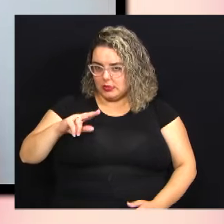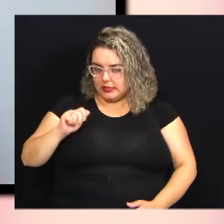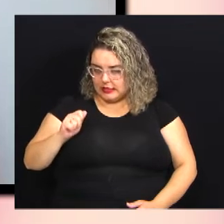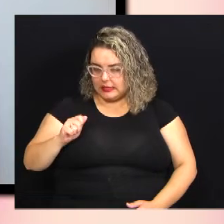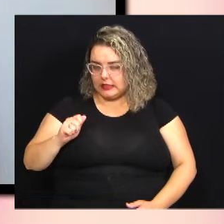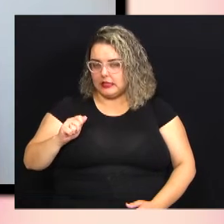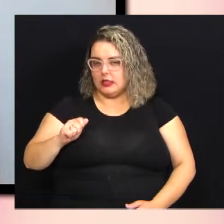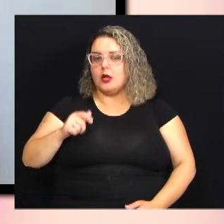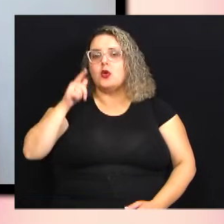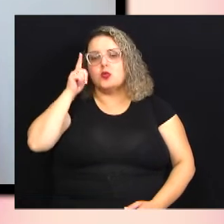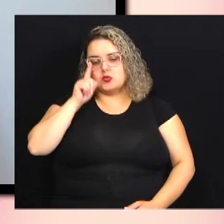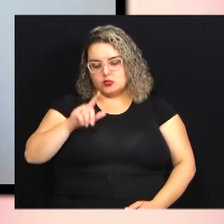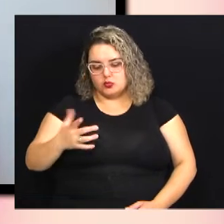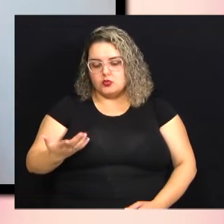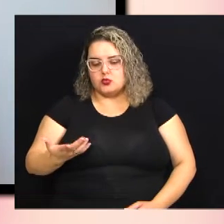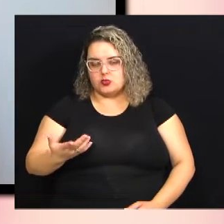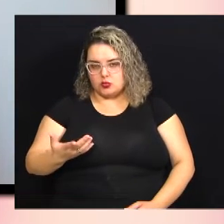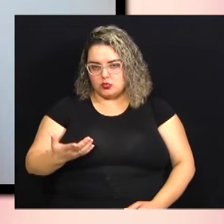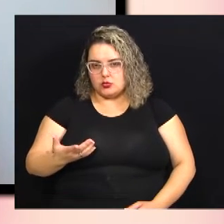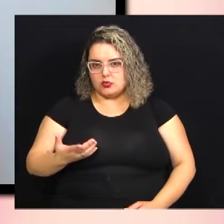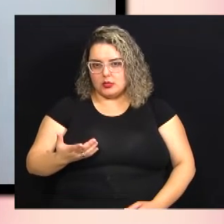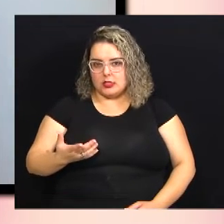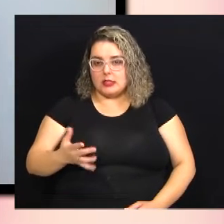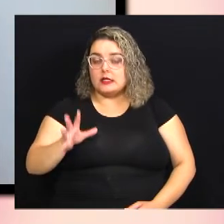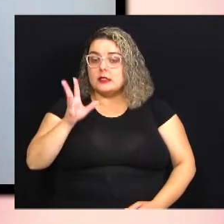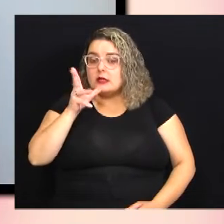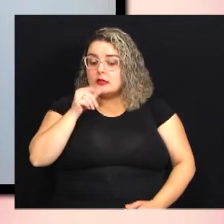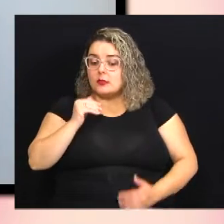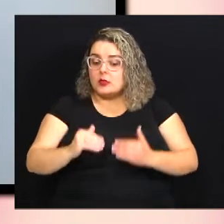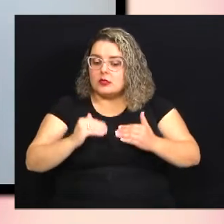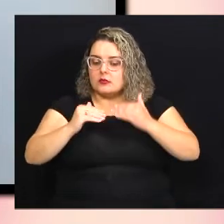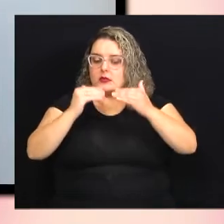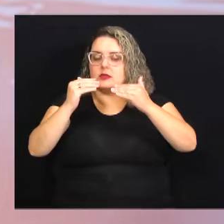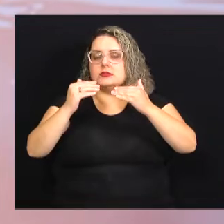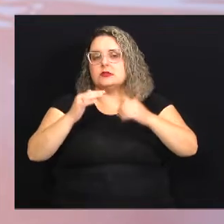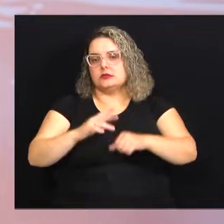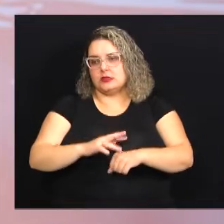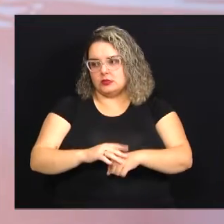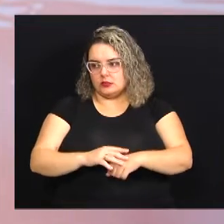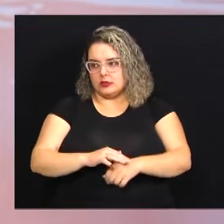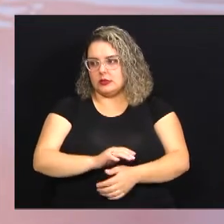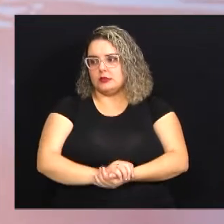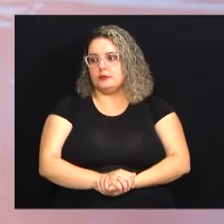gente consegue retardar a evolução da doença.